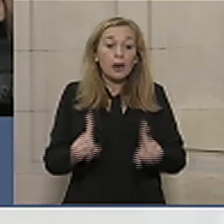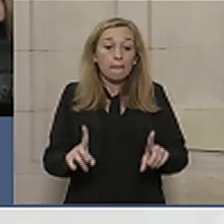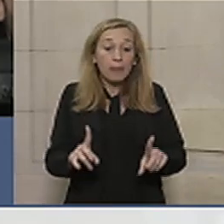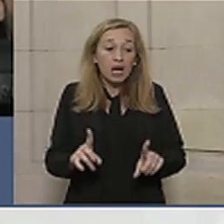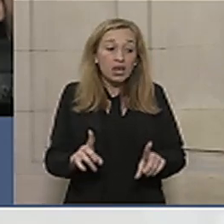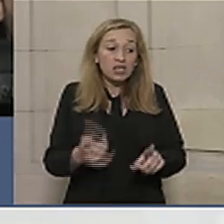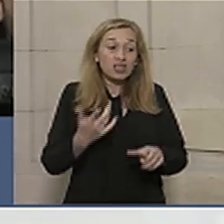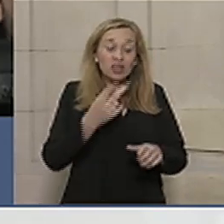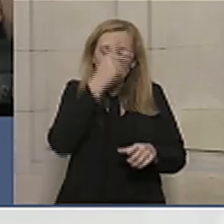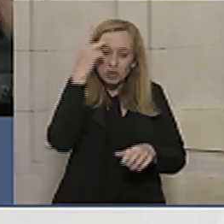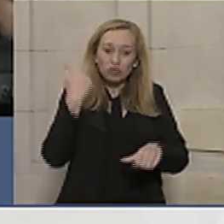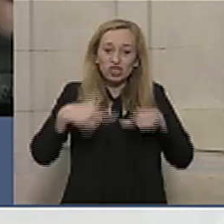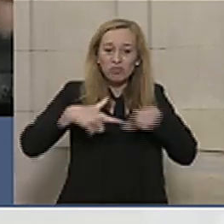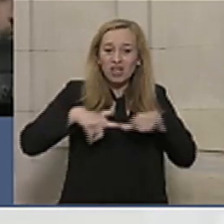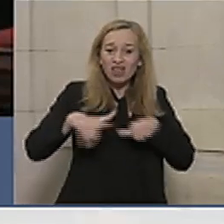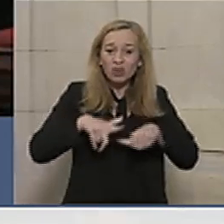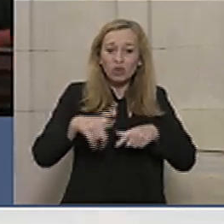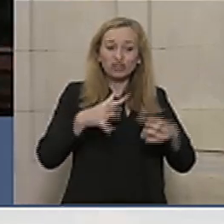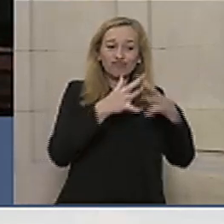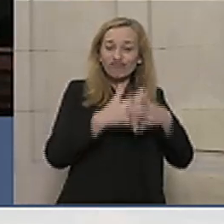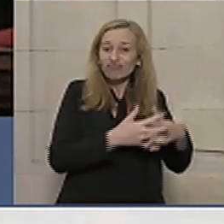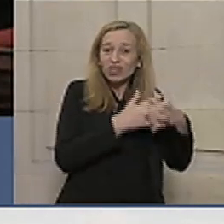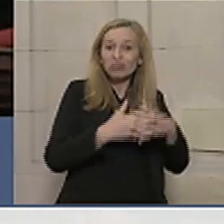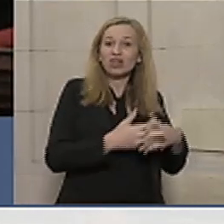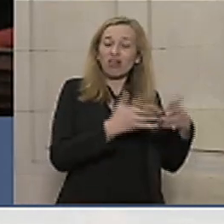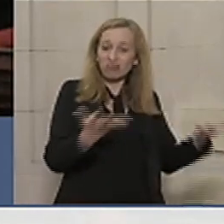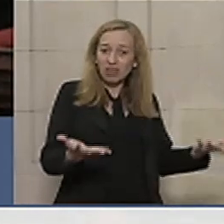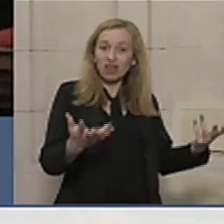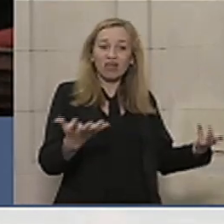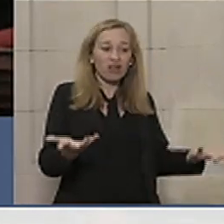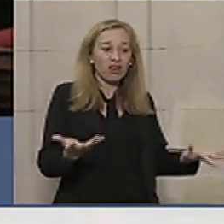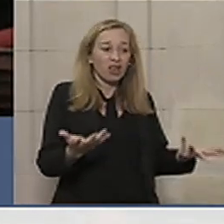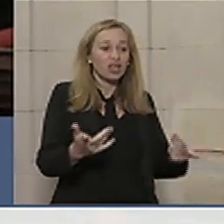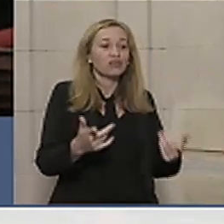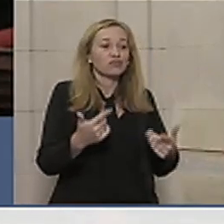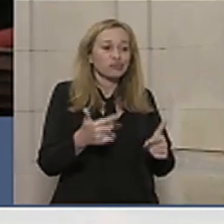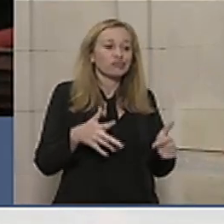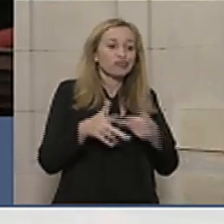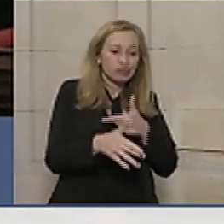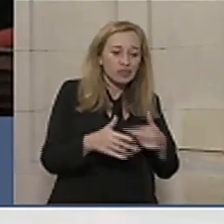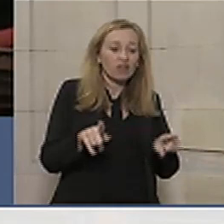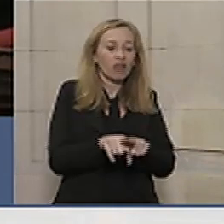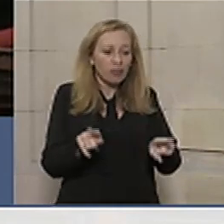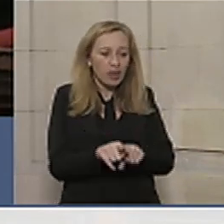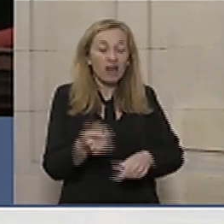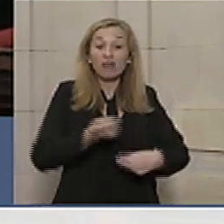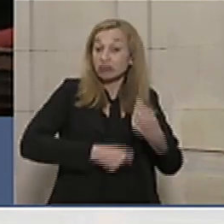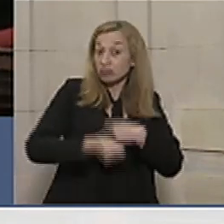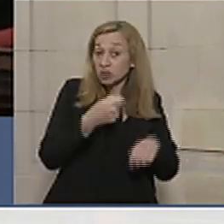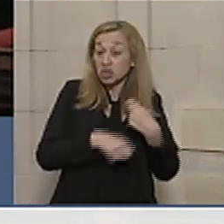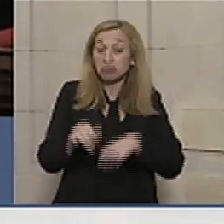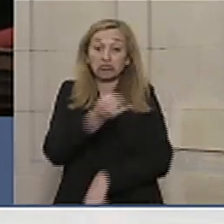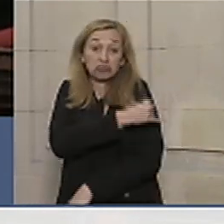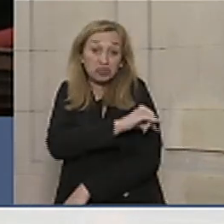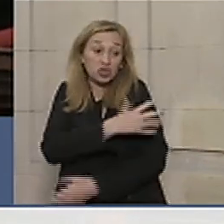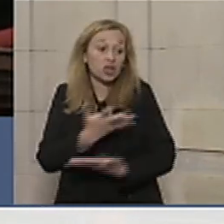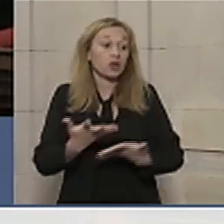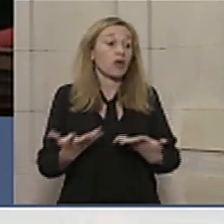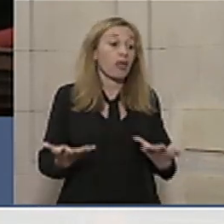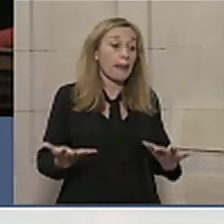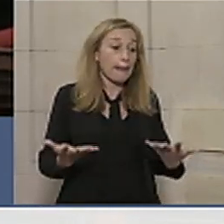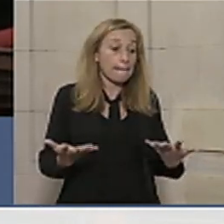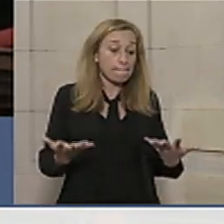com os trabalhadores de carga no Rio de Janeiro, mas o que traz de prejuízos também é a economia do Rio de Janeiro,